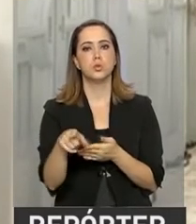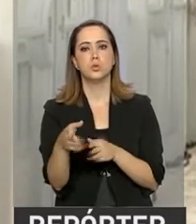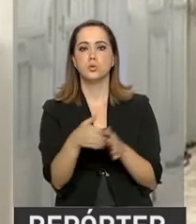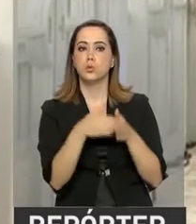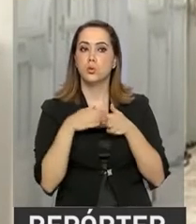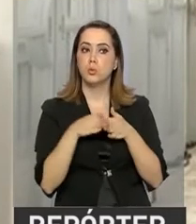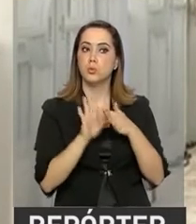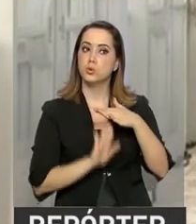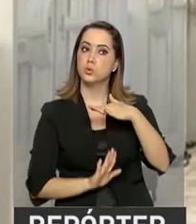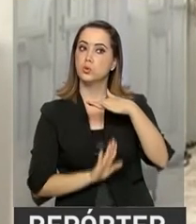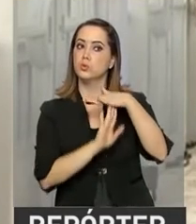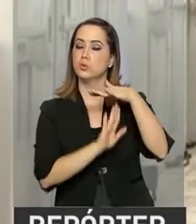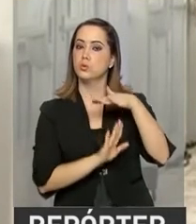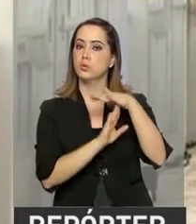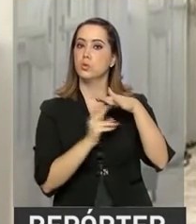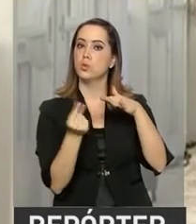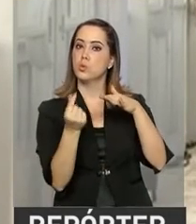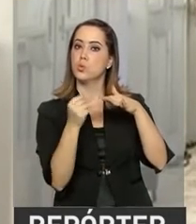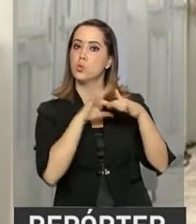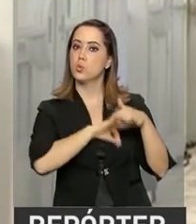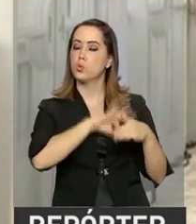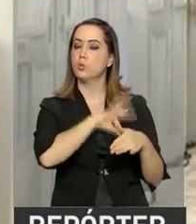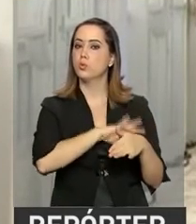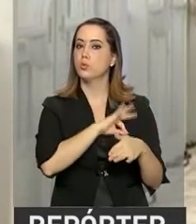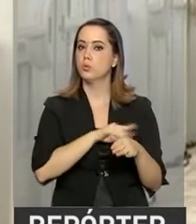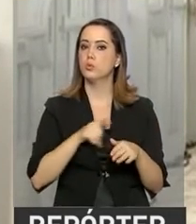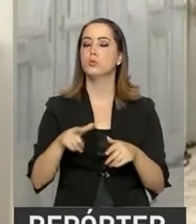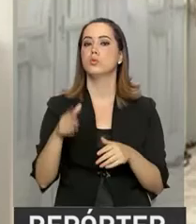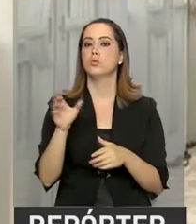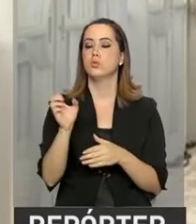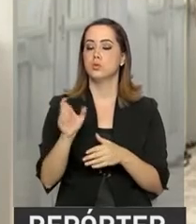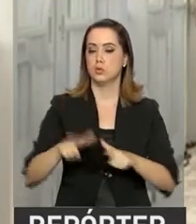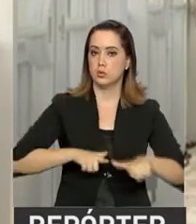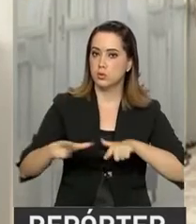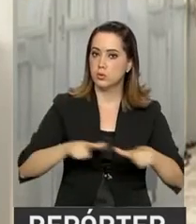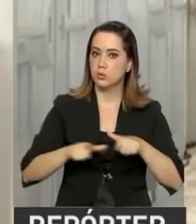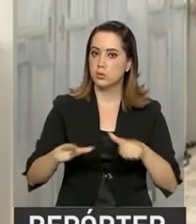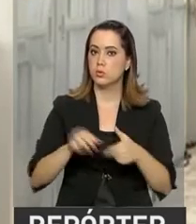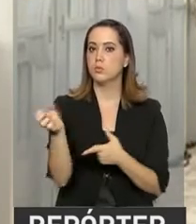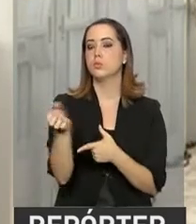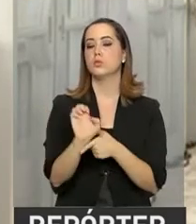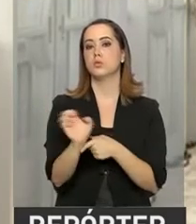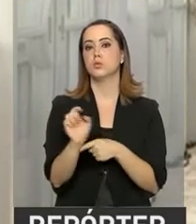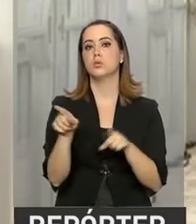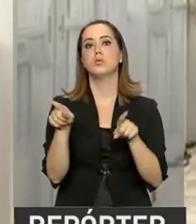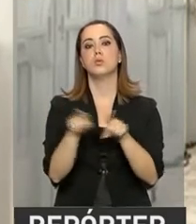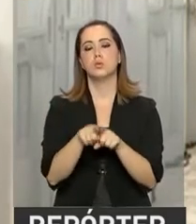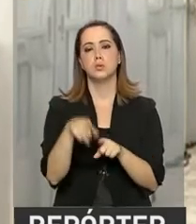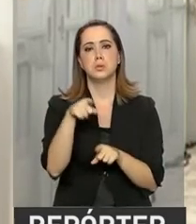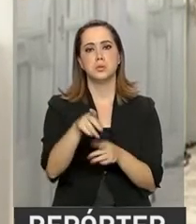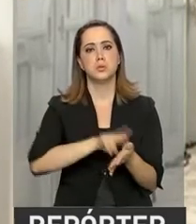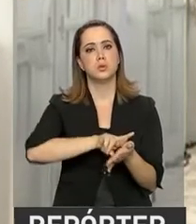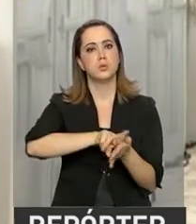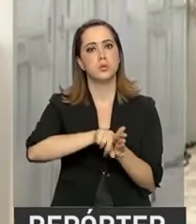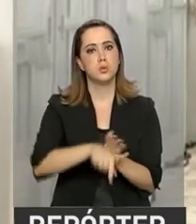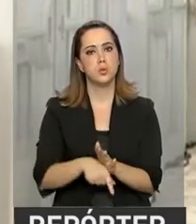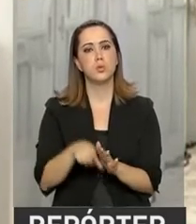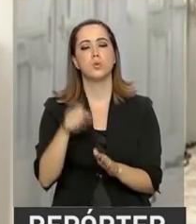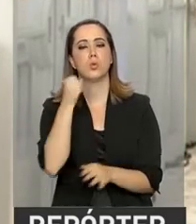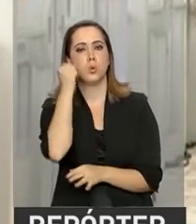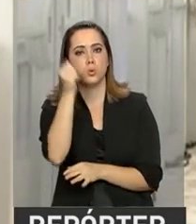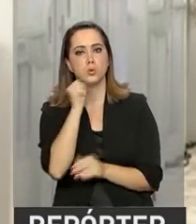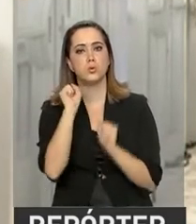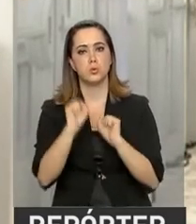de limitação do aumento de salários dos servidores estaduais os governadores têm outros mecanismos à disposição pra